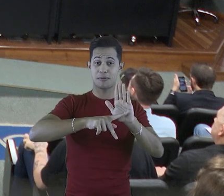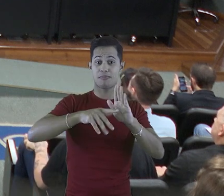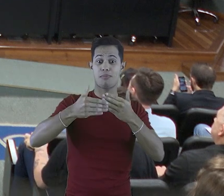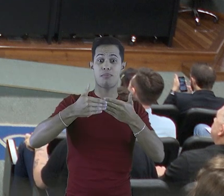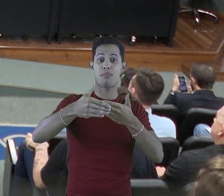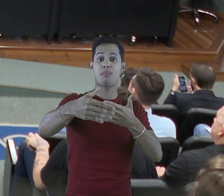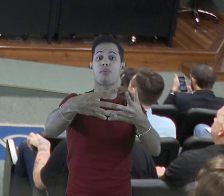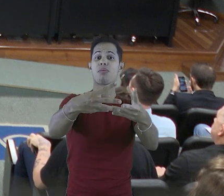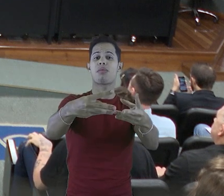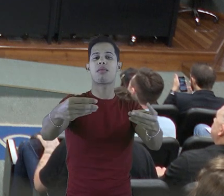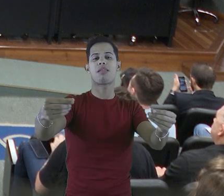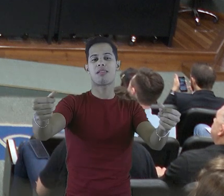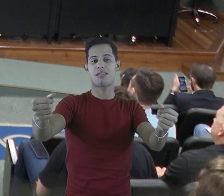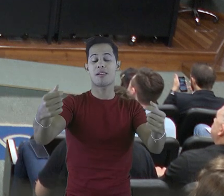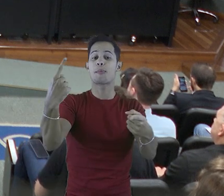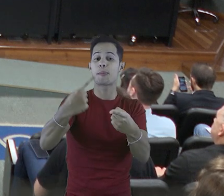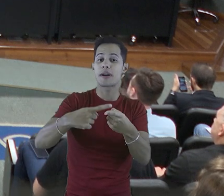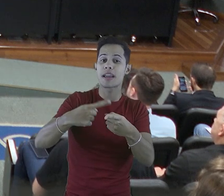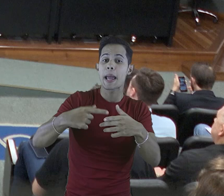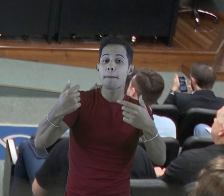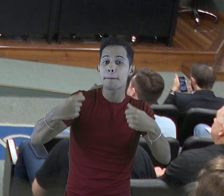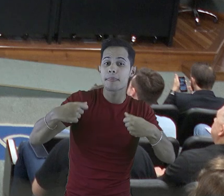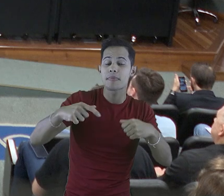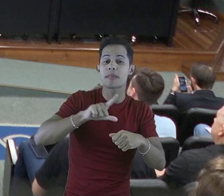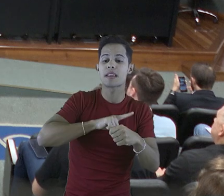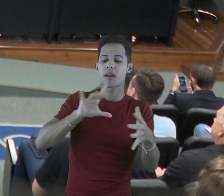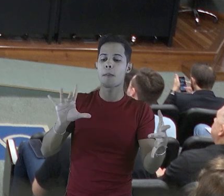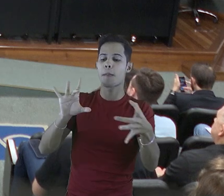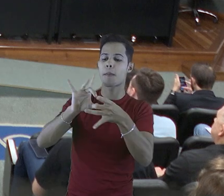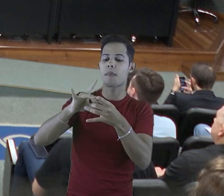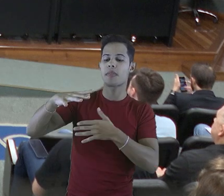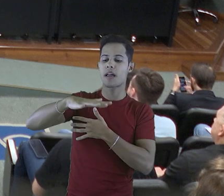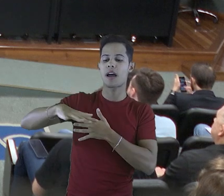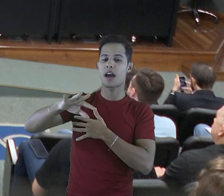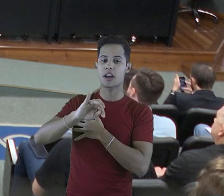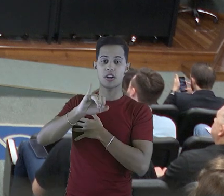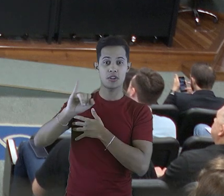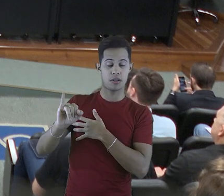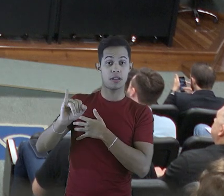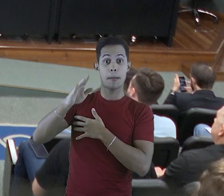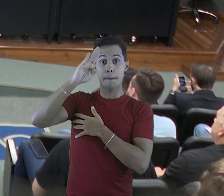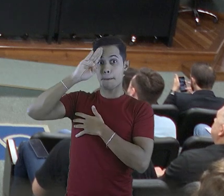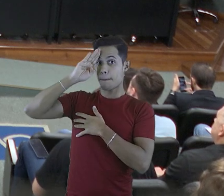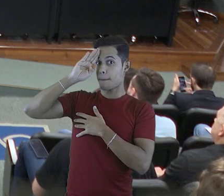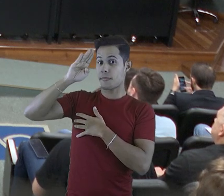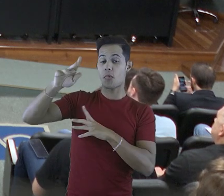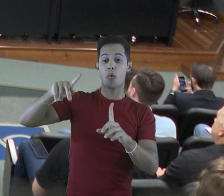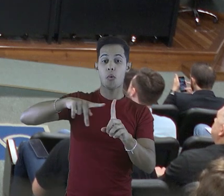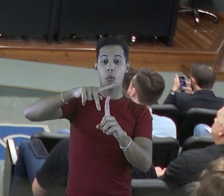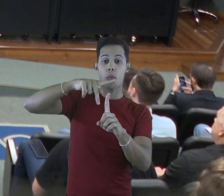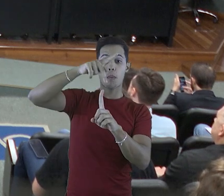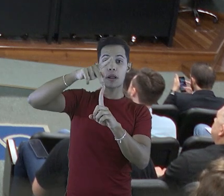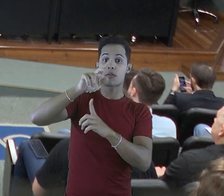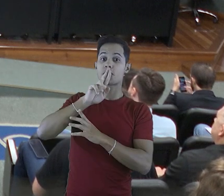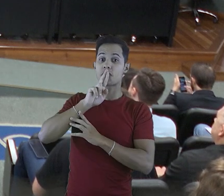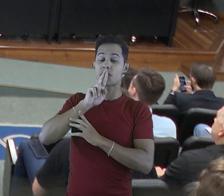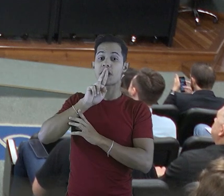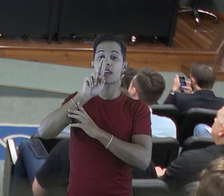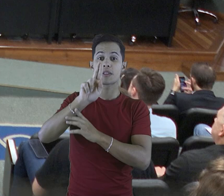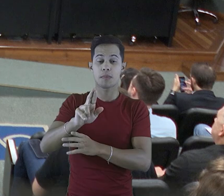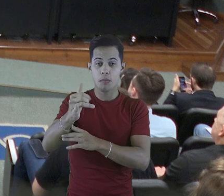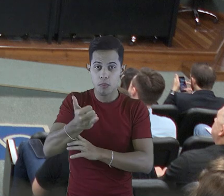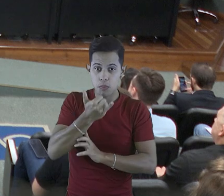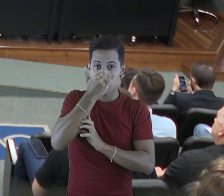para em pé. Porque tem que ter essa vinculação com a área de TI, principalmente em relação ao plano de respostas de